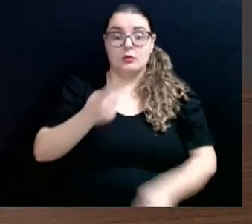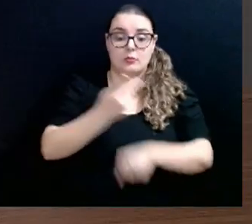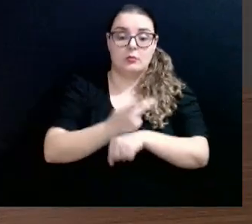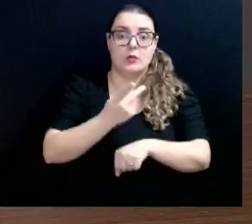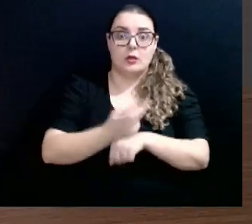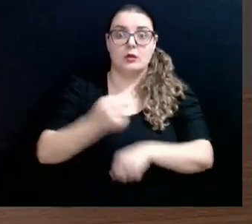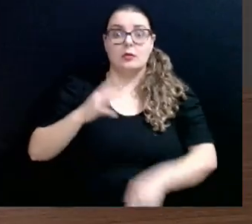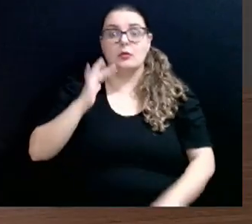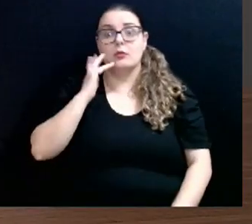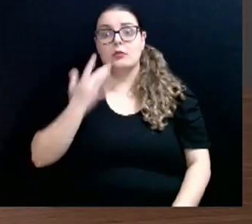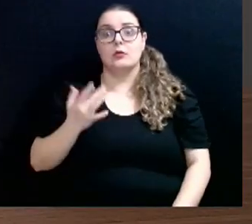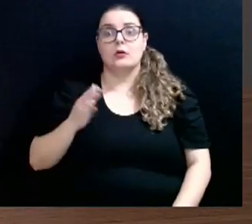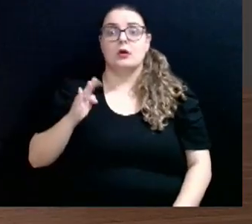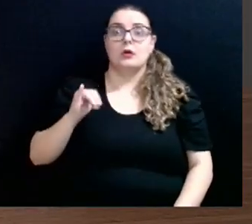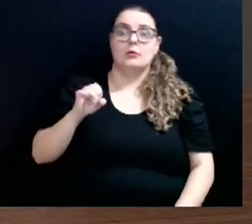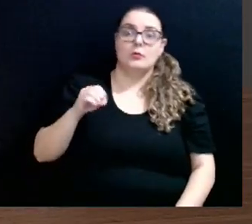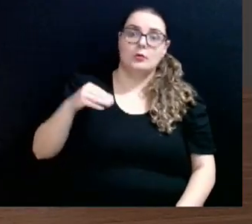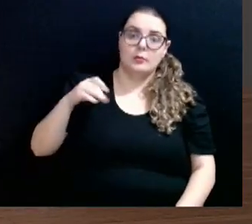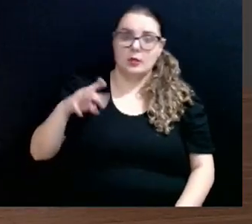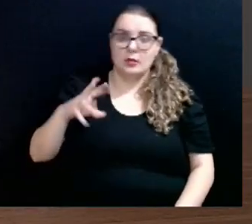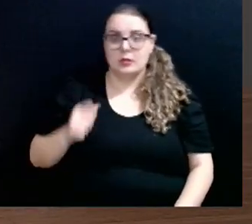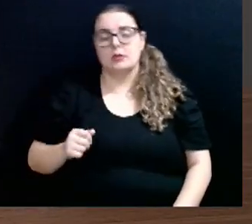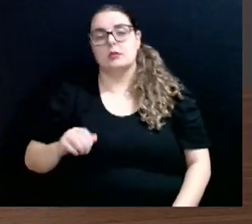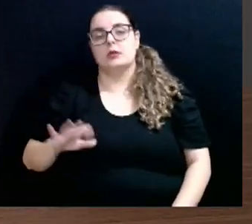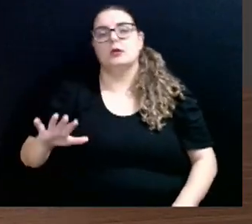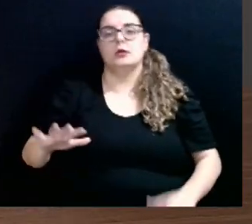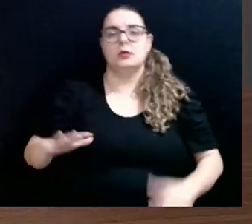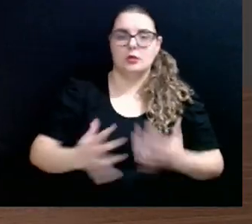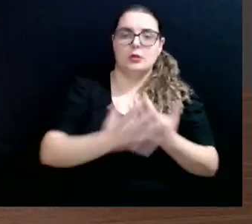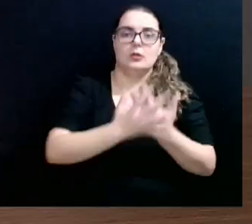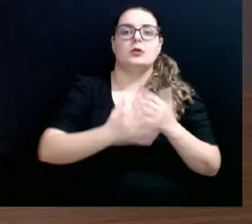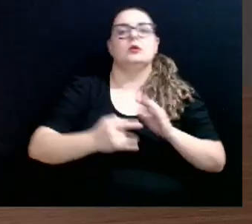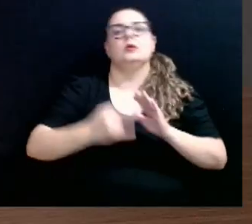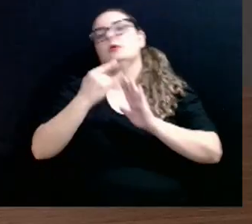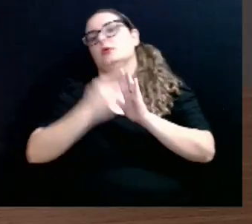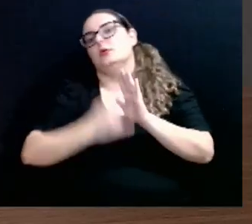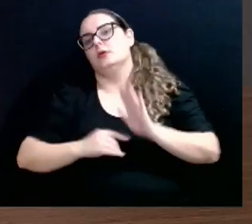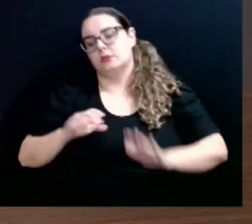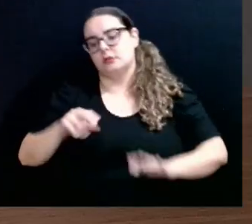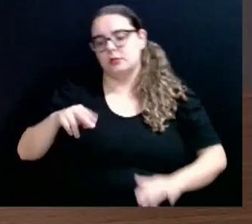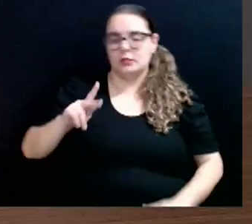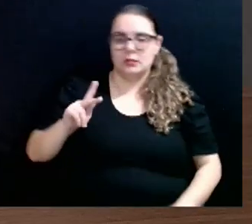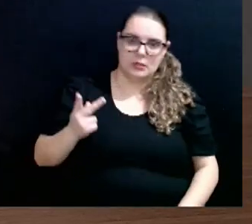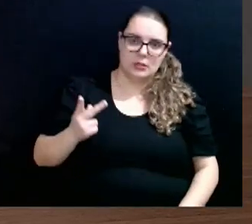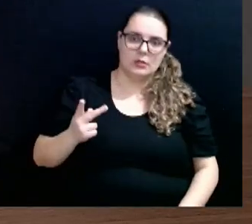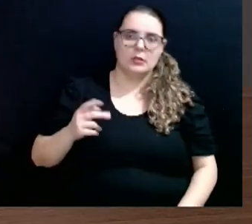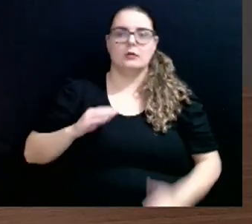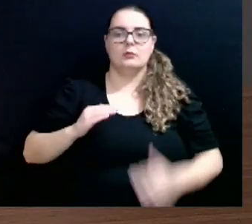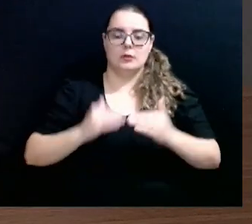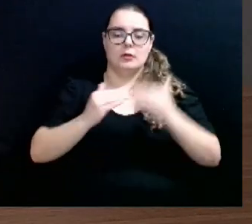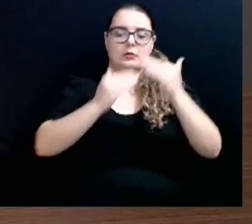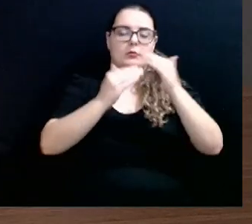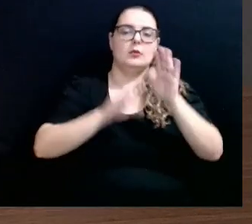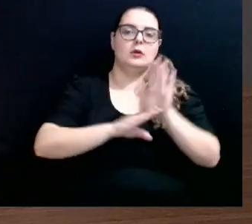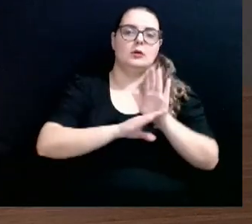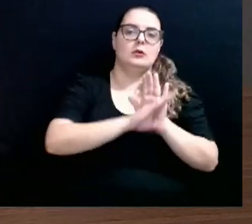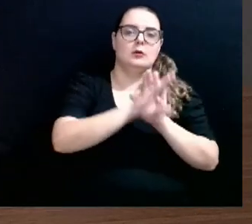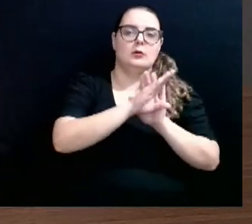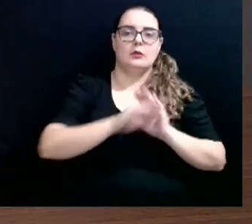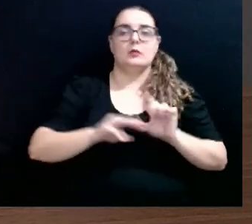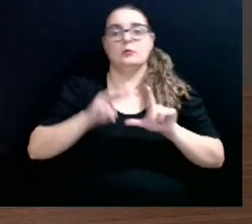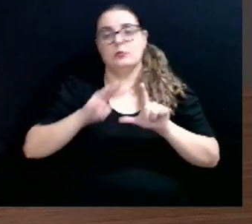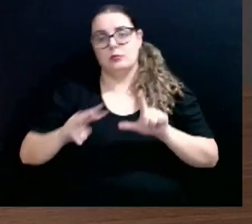biometria, você tem que anexar um documento seu, seja RG ou uma CNH, para ter uma evolução nessa plataforma, para aí